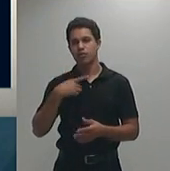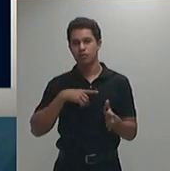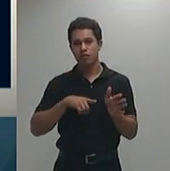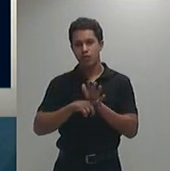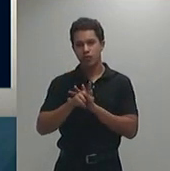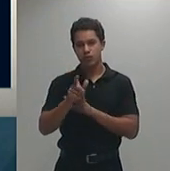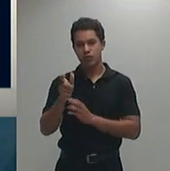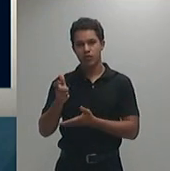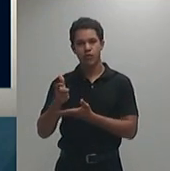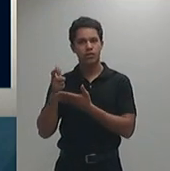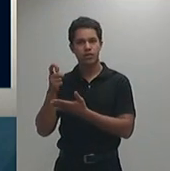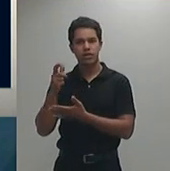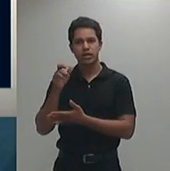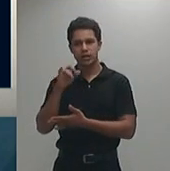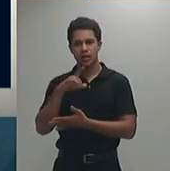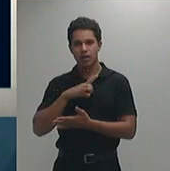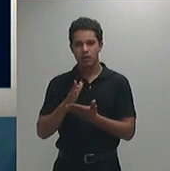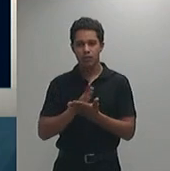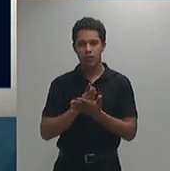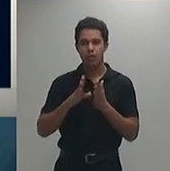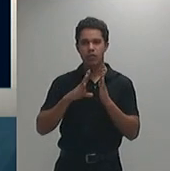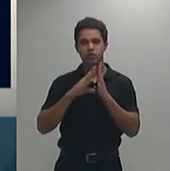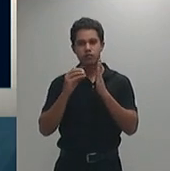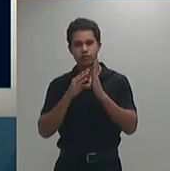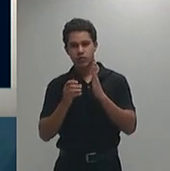eventuais destaques adiamentos